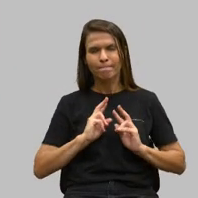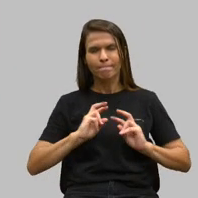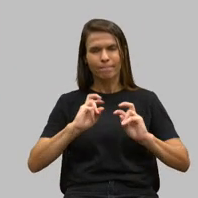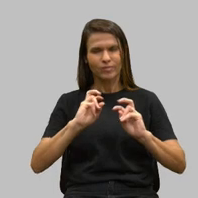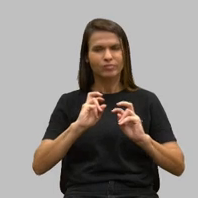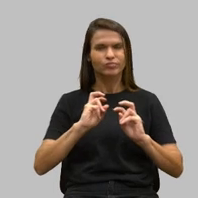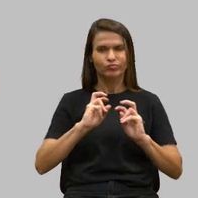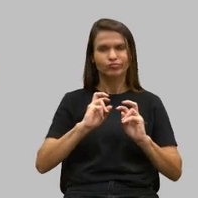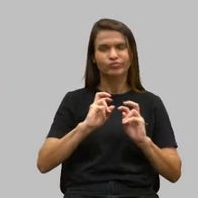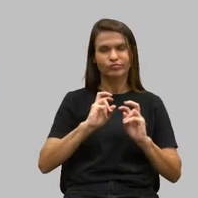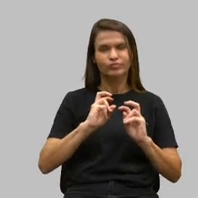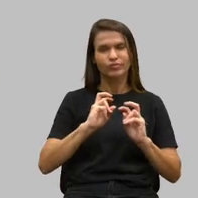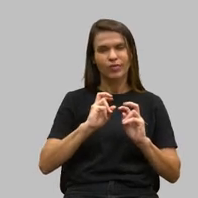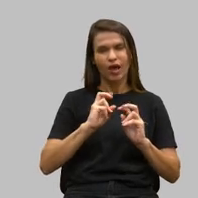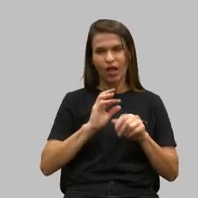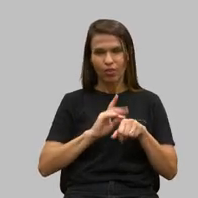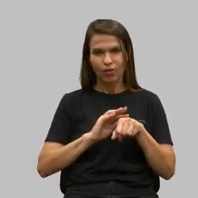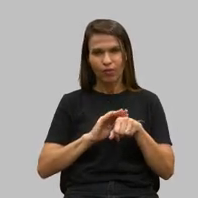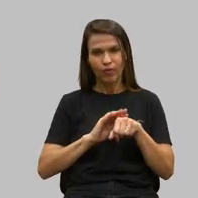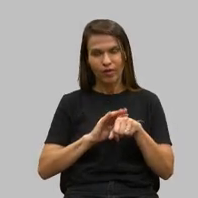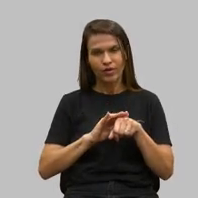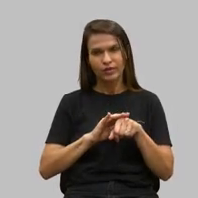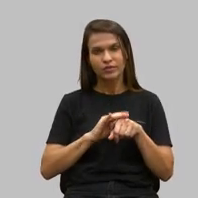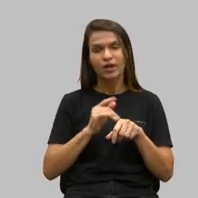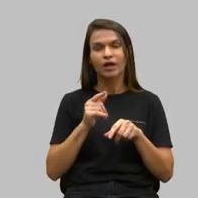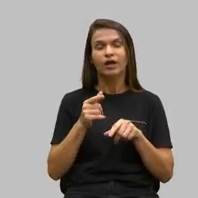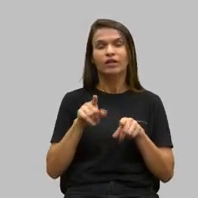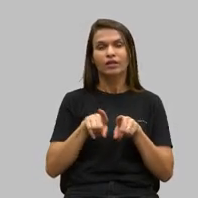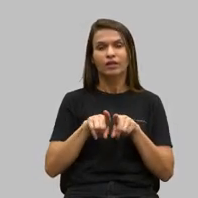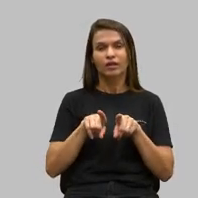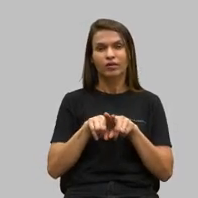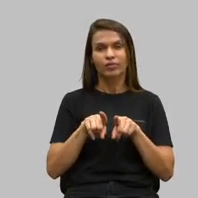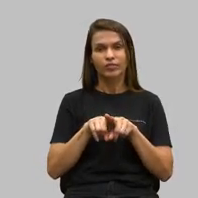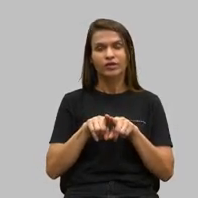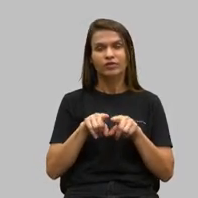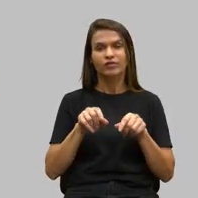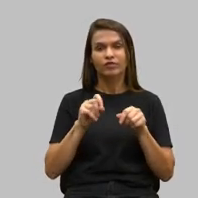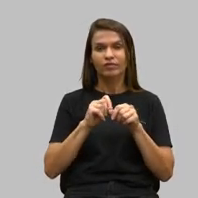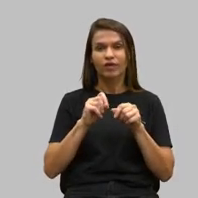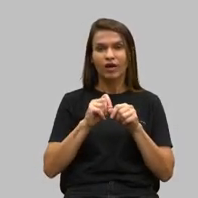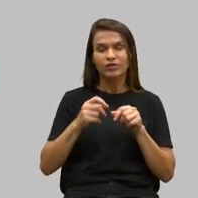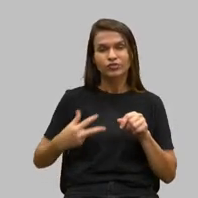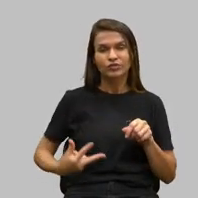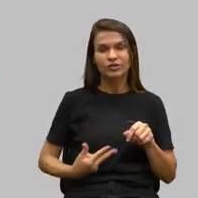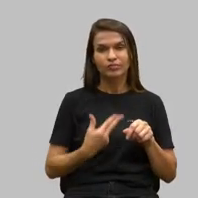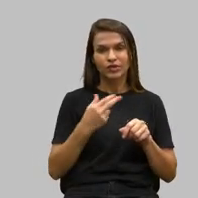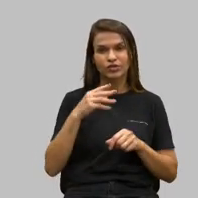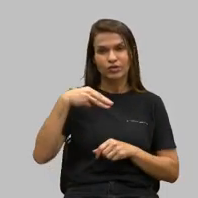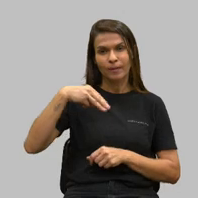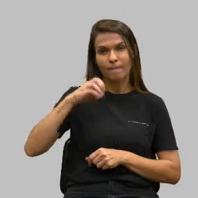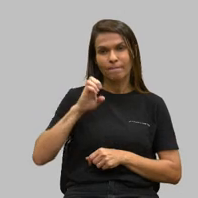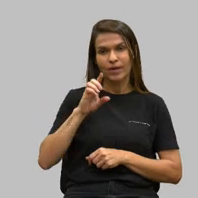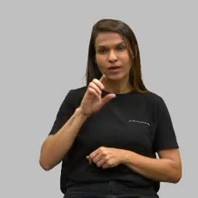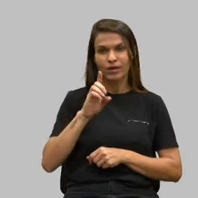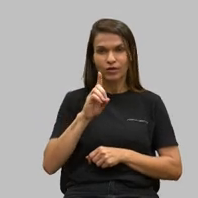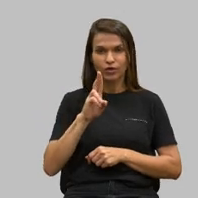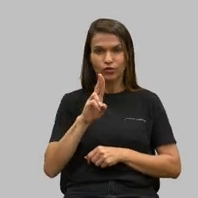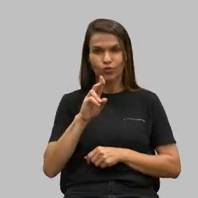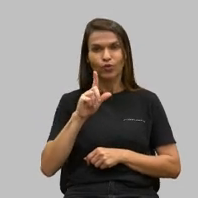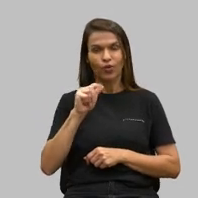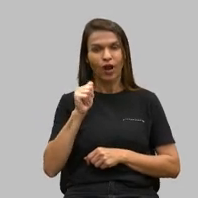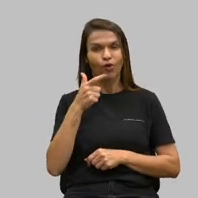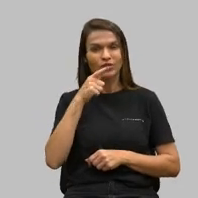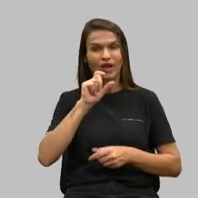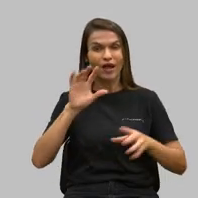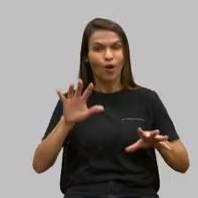típica. Um deles é uma doença também que a gente faz o transplante de medula, e aí é cura. Então, nós somos muito